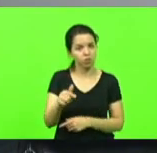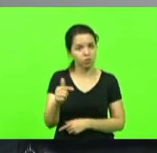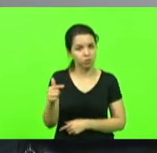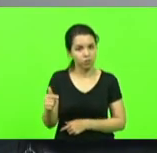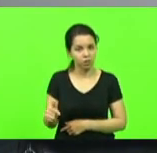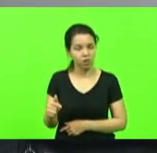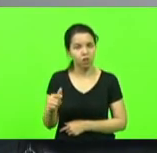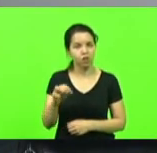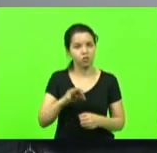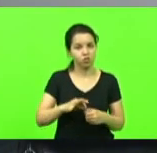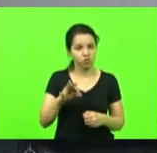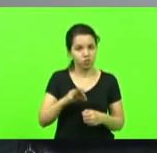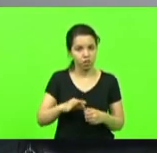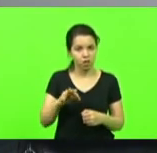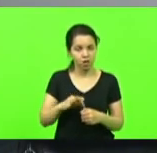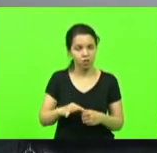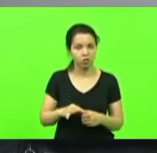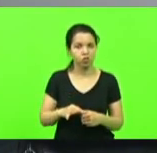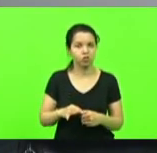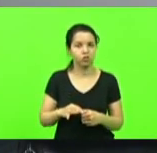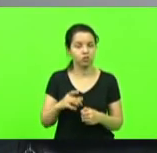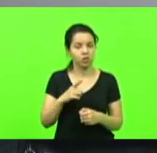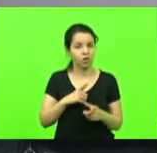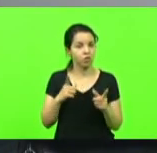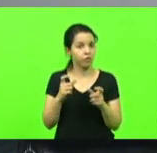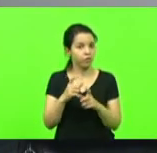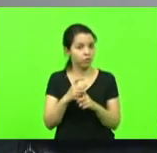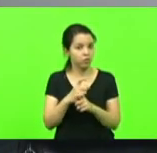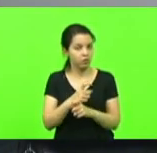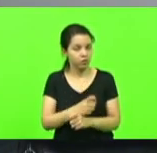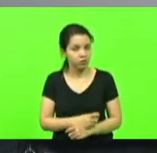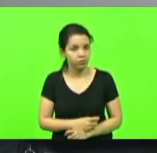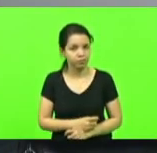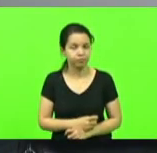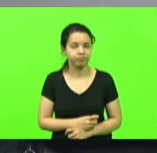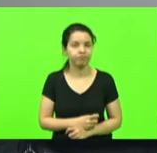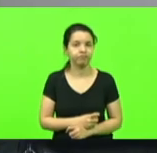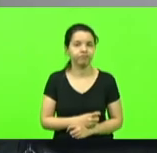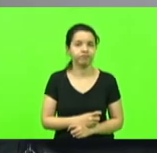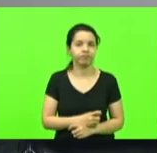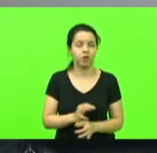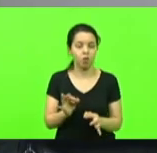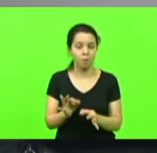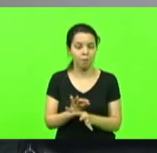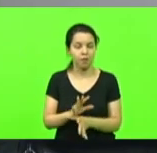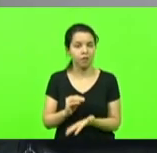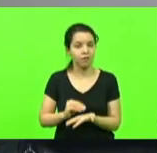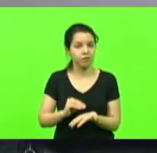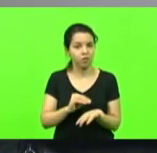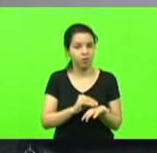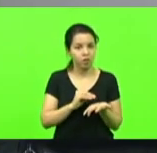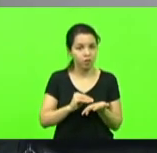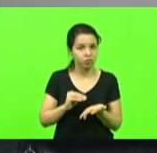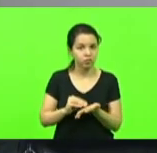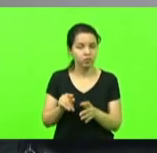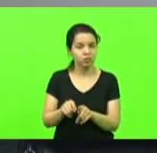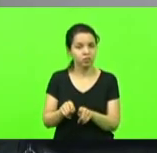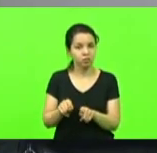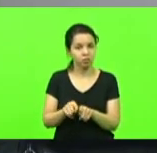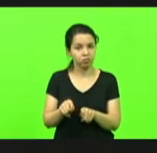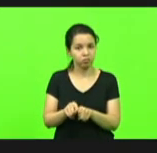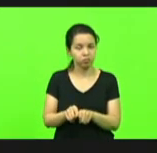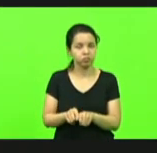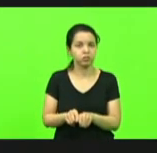funcionando com dificuldade, de uma maneira incompleta e com exaustão